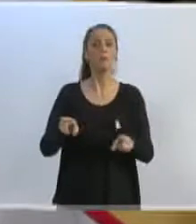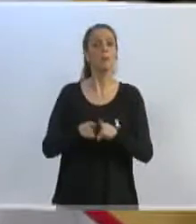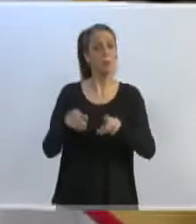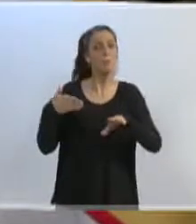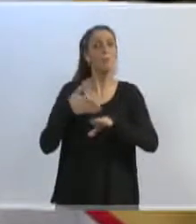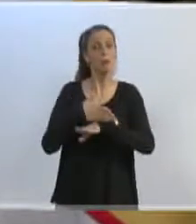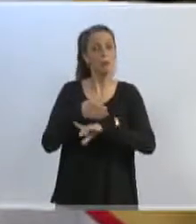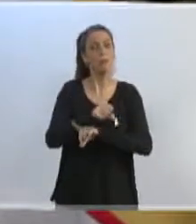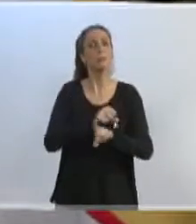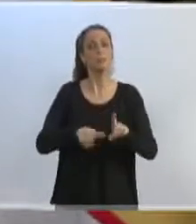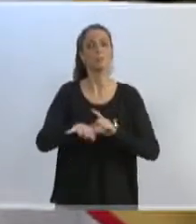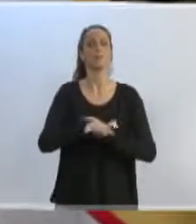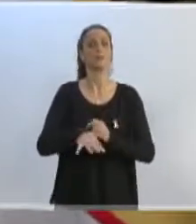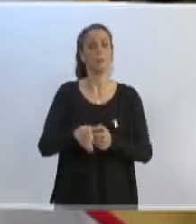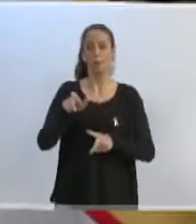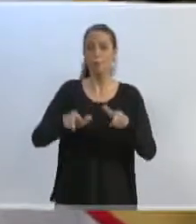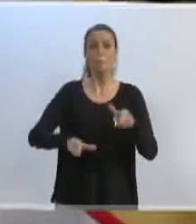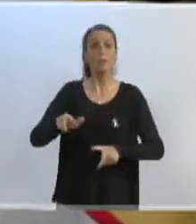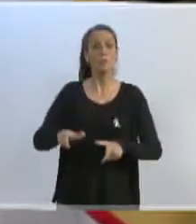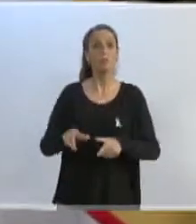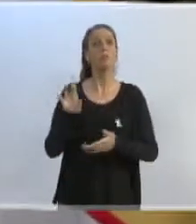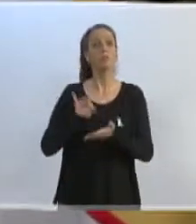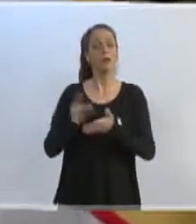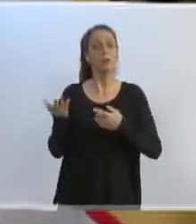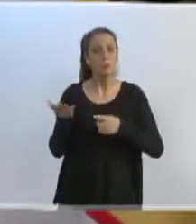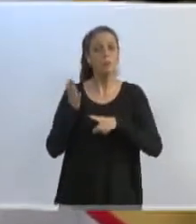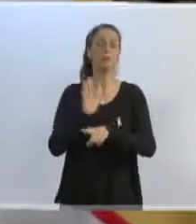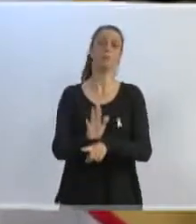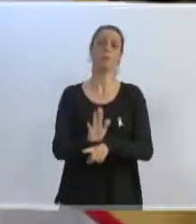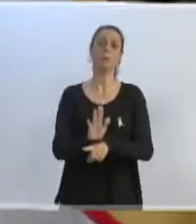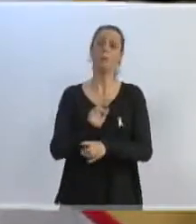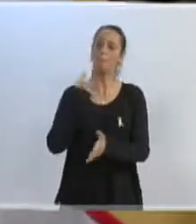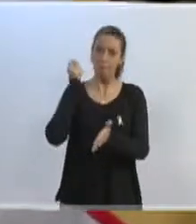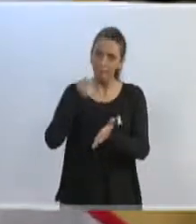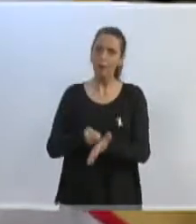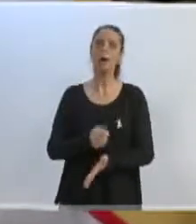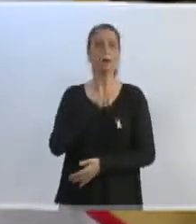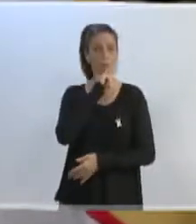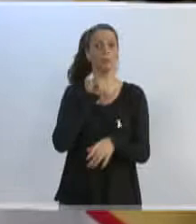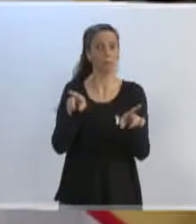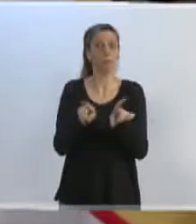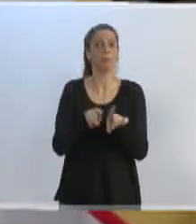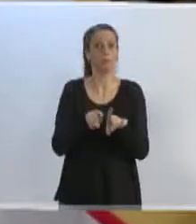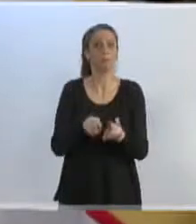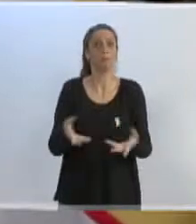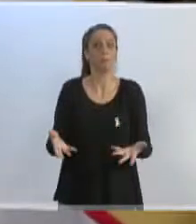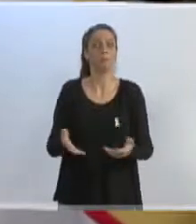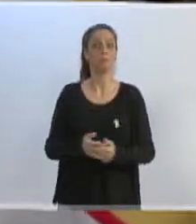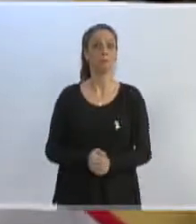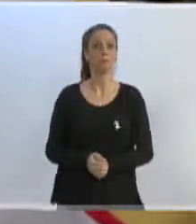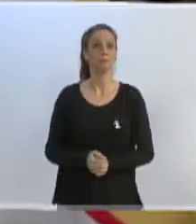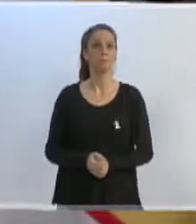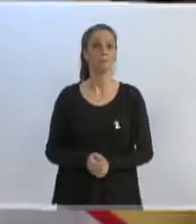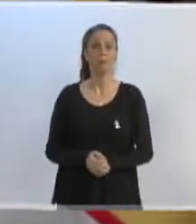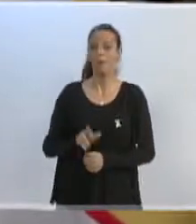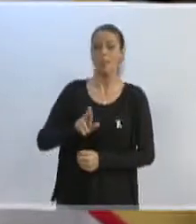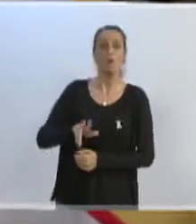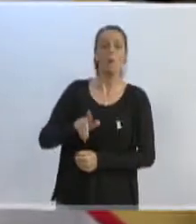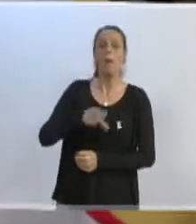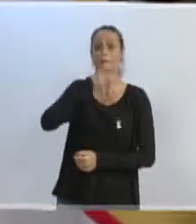da sociedade. São pessoas que contribuem, que pagam seus impostos também. Não são